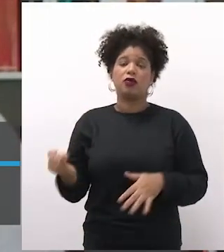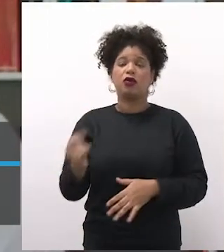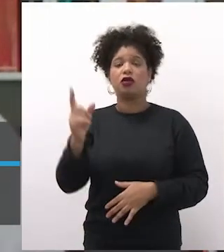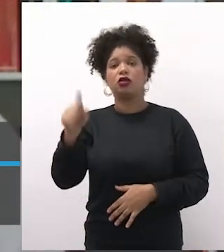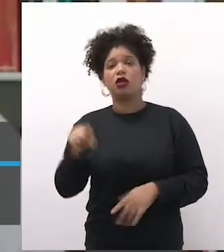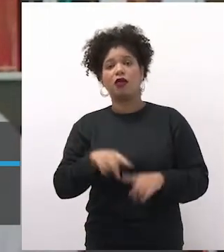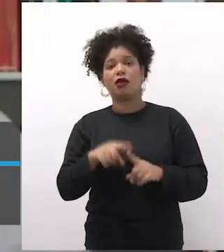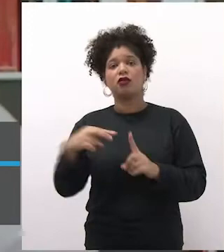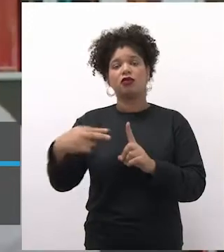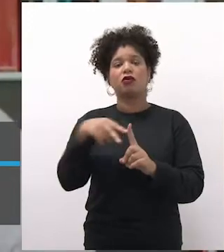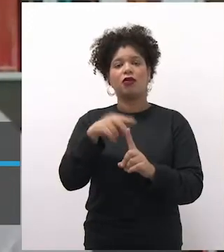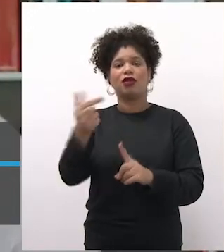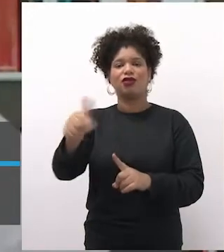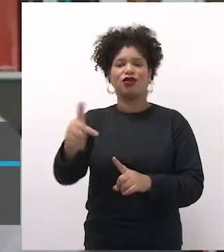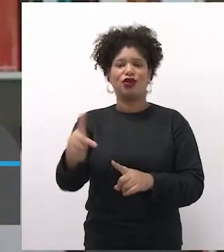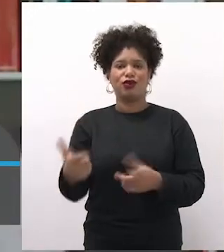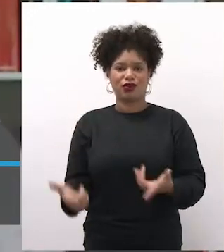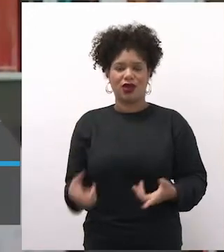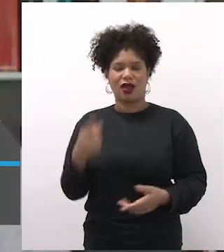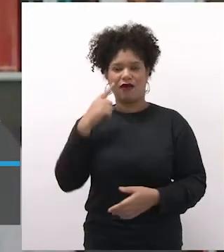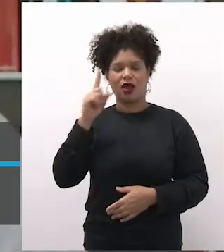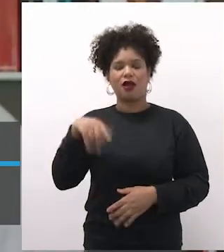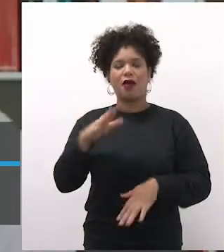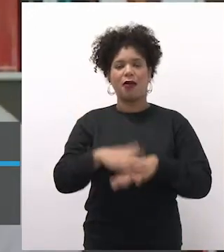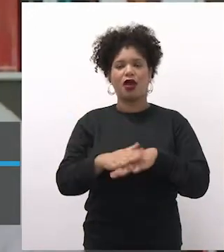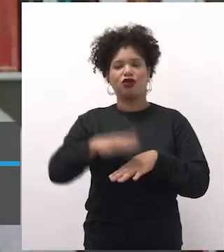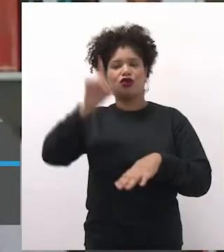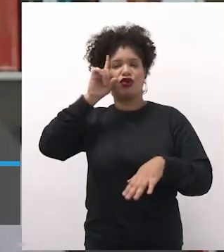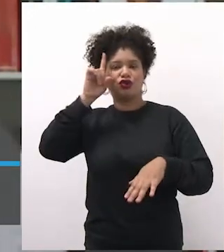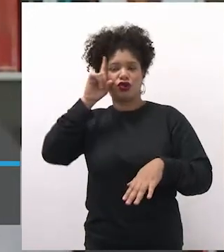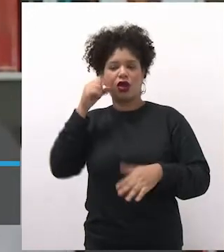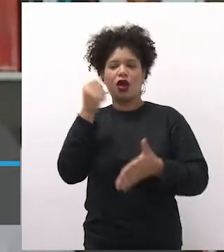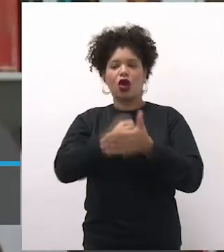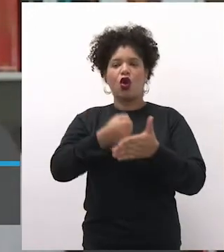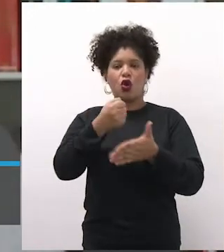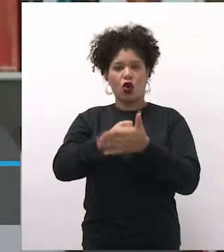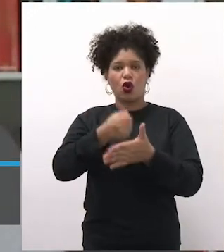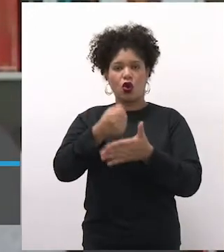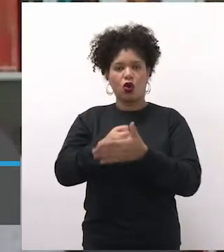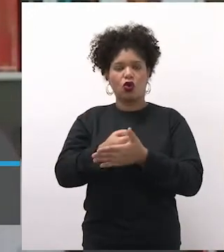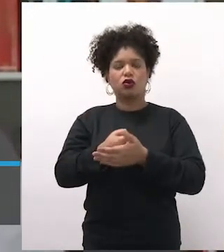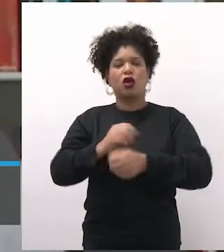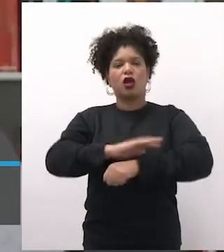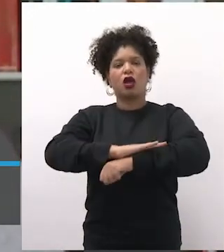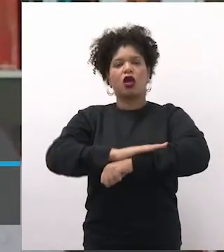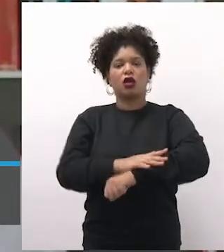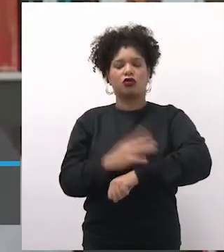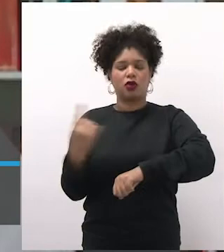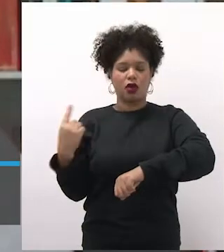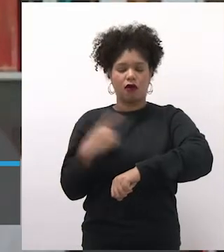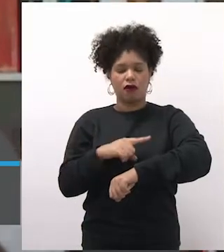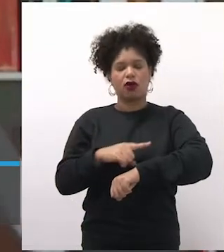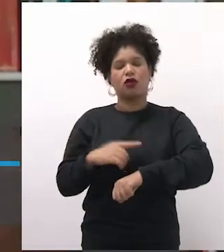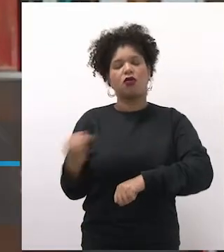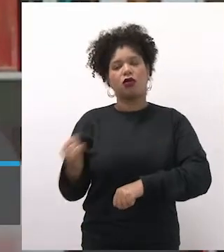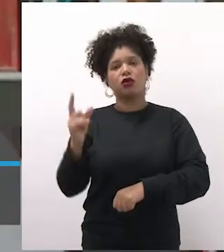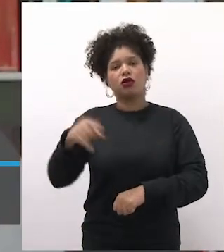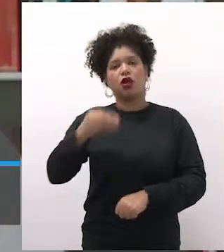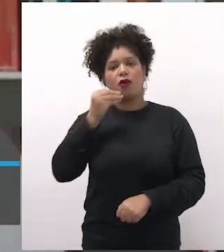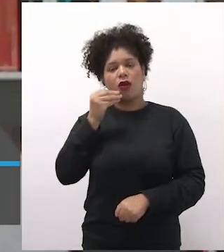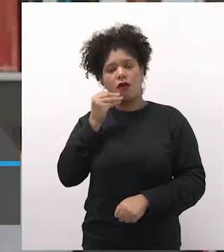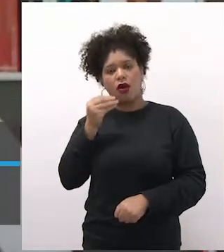visibilidade. Então, essa é uma prática diária. Então, a luta antirracista é você não perder a oportunidade de conversar com o outro, de